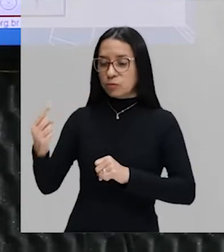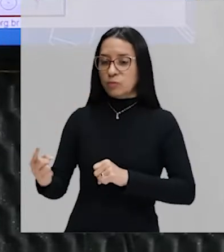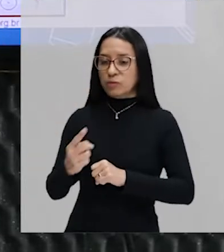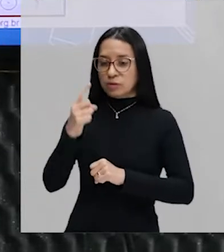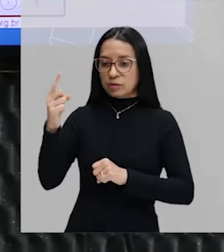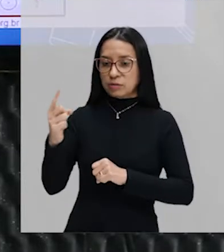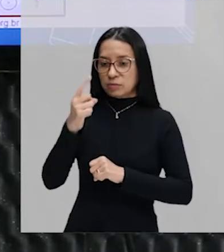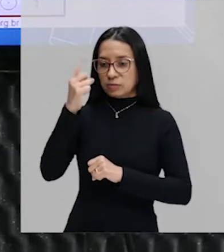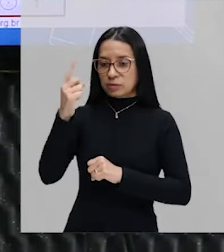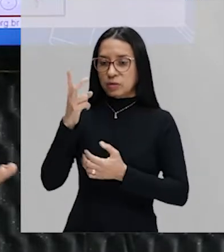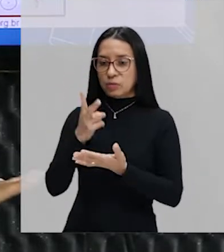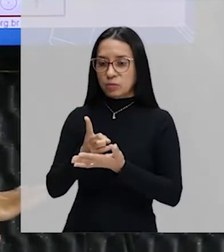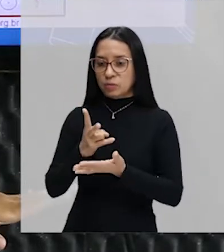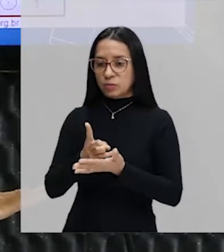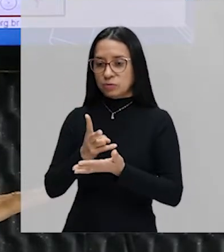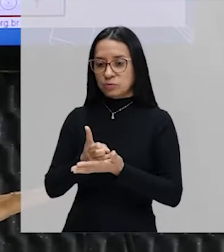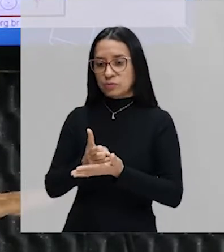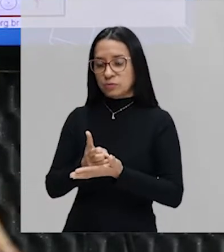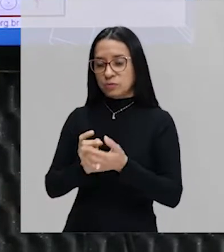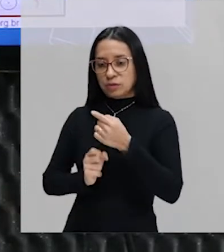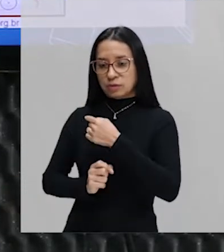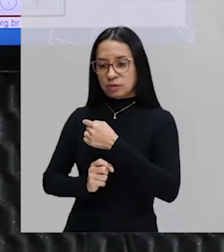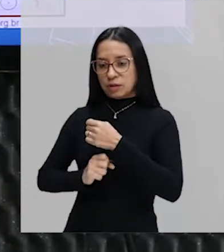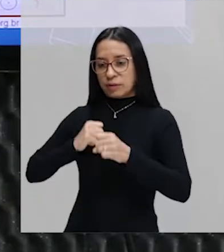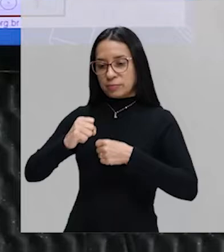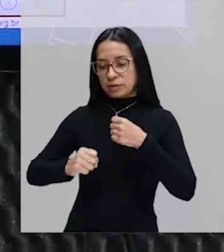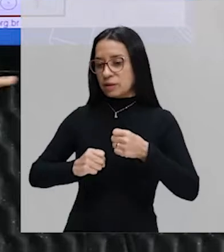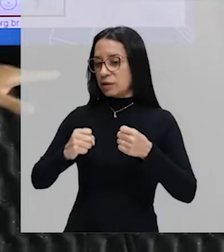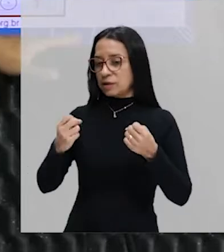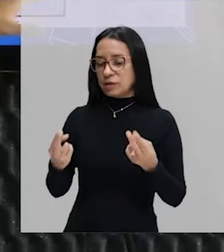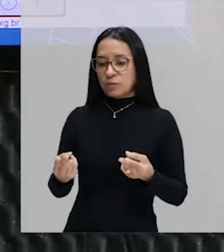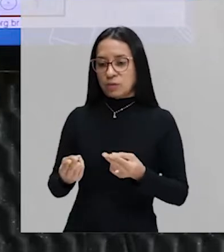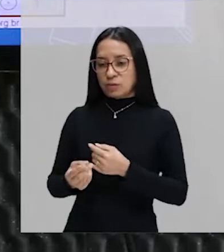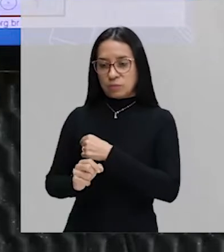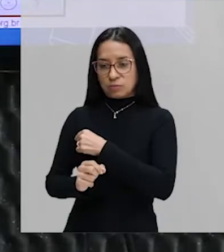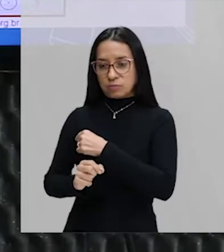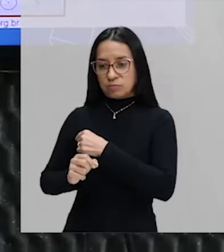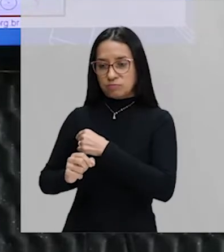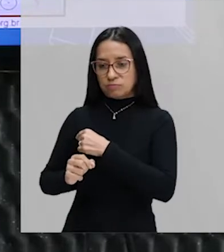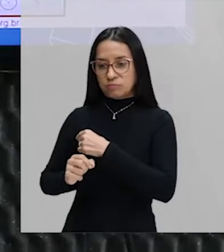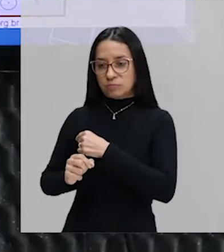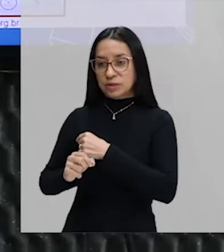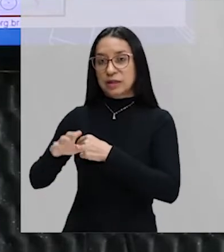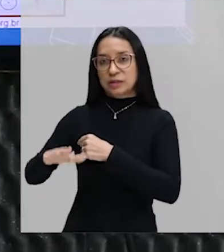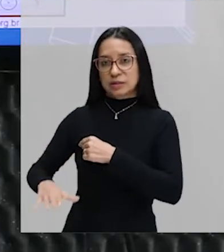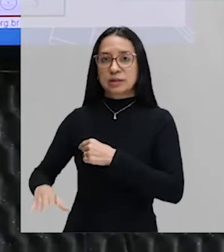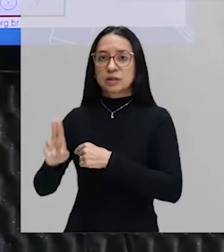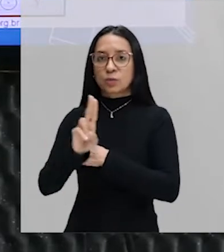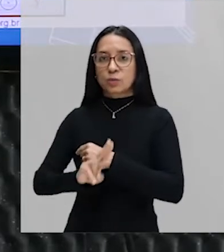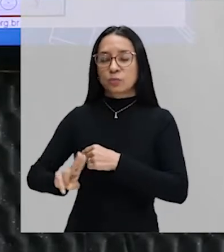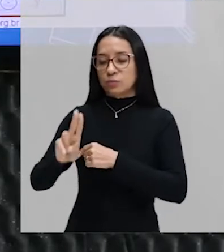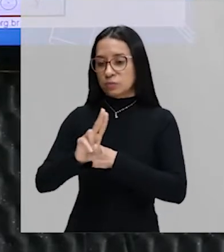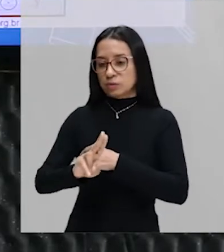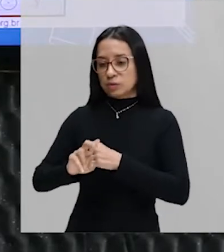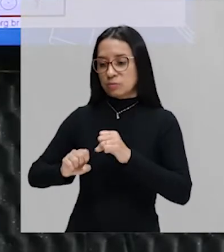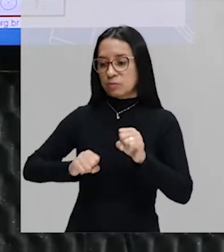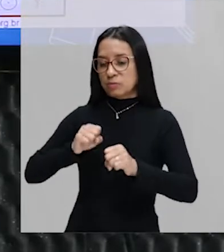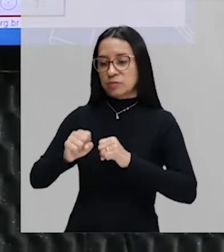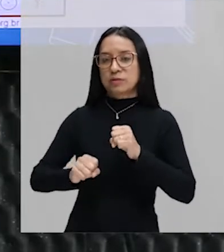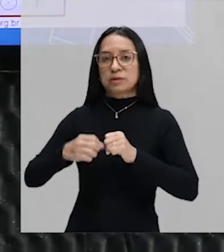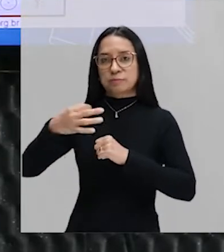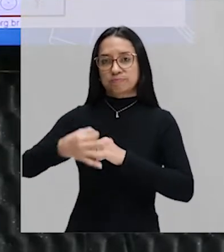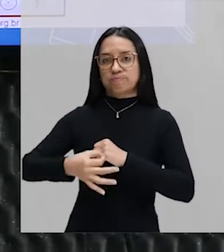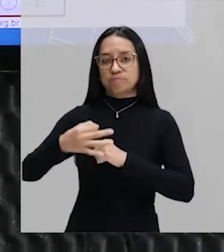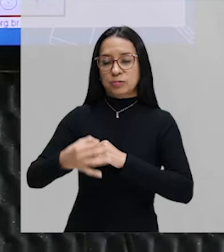e para a criança foi dada uma bicicleta menorzinha. Isso aqui eu falo em equidade. Aqui está agindo o melhor equilíbrio. Aqui